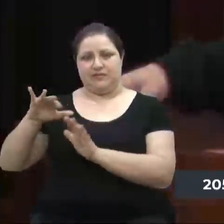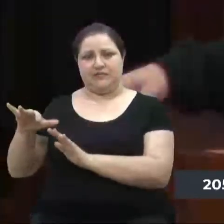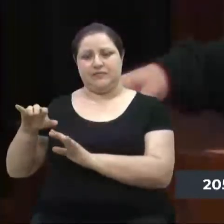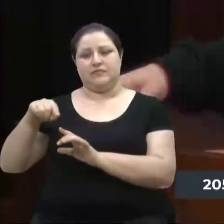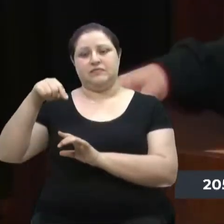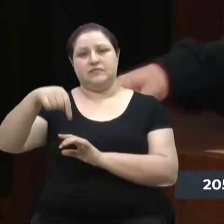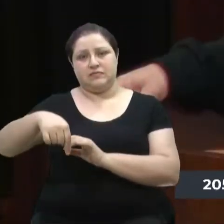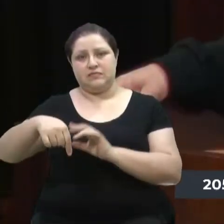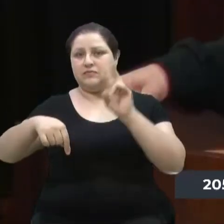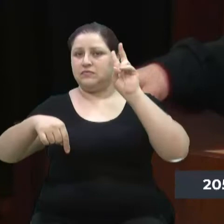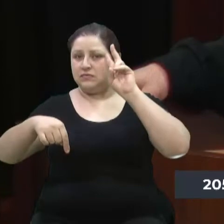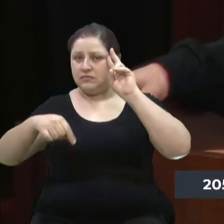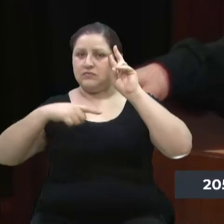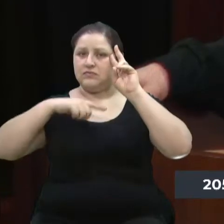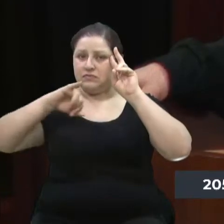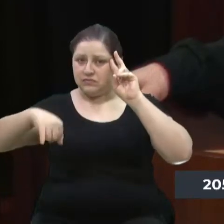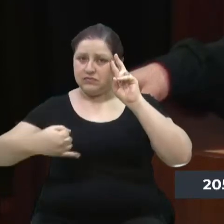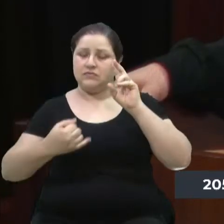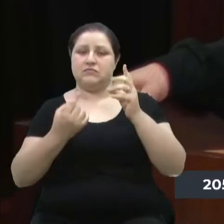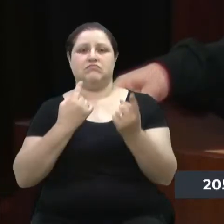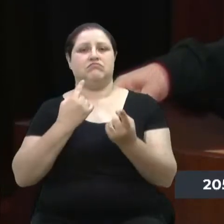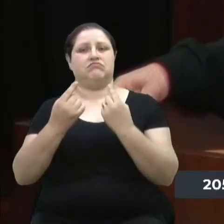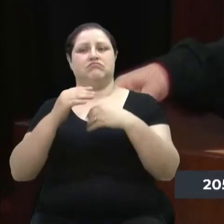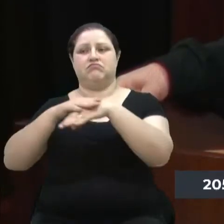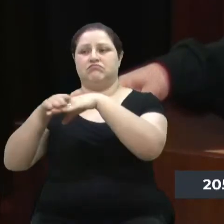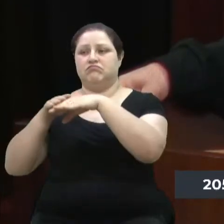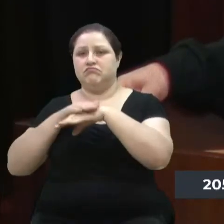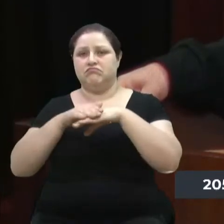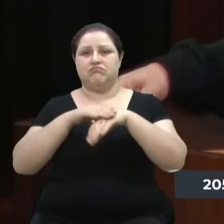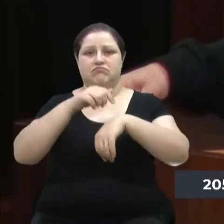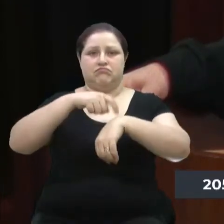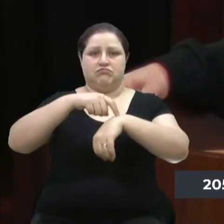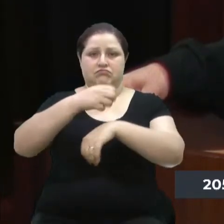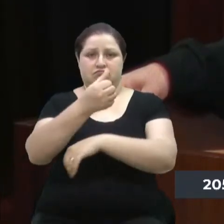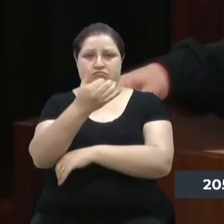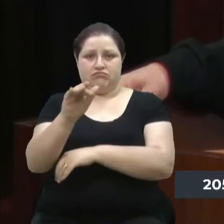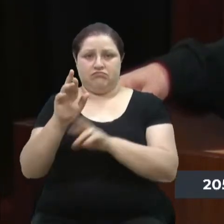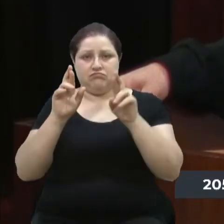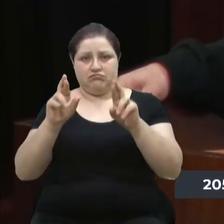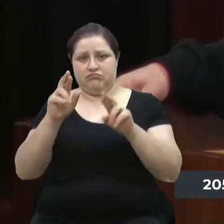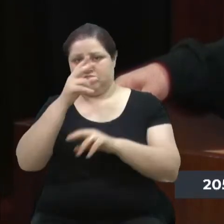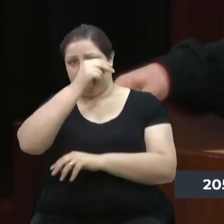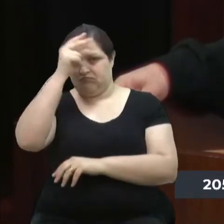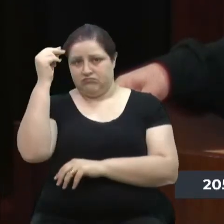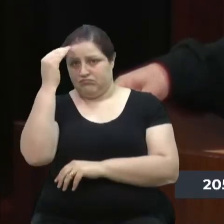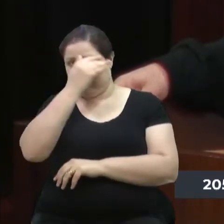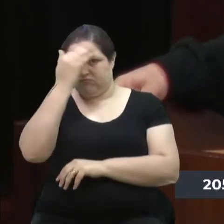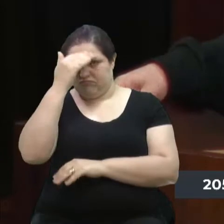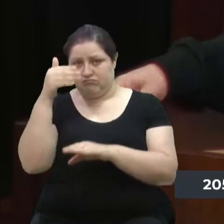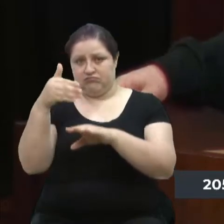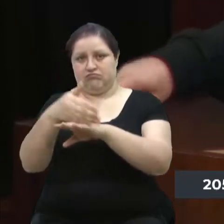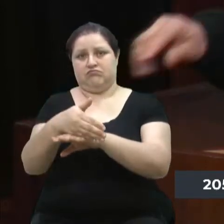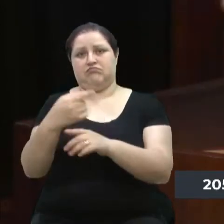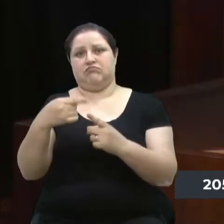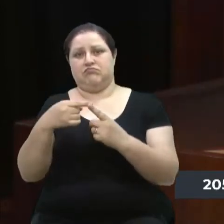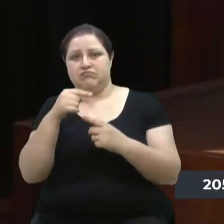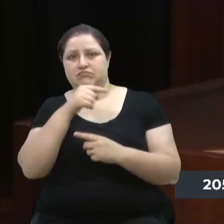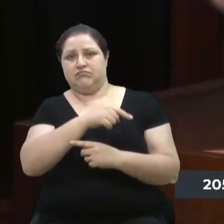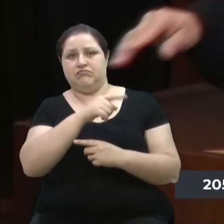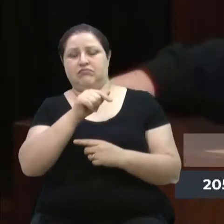oportunidade de debater as 6:30 da tarde e eu espero que o prefeito Edival de Domenico então esteja presente aquele tá